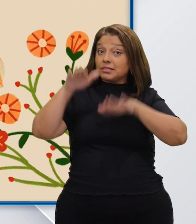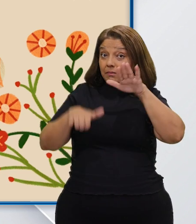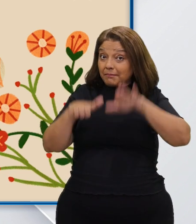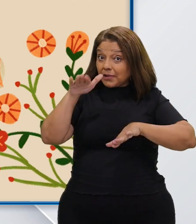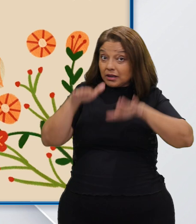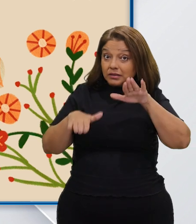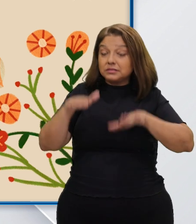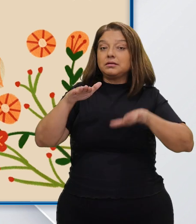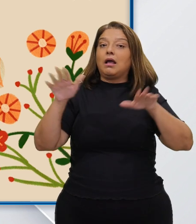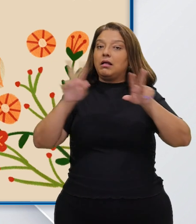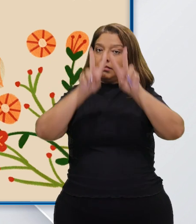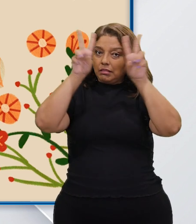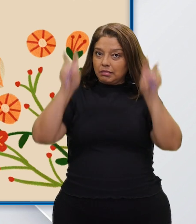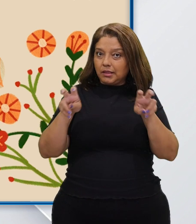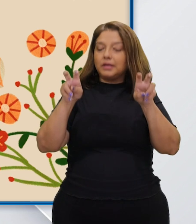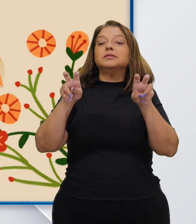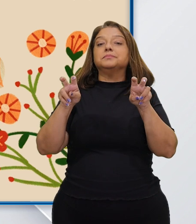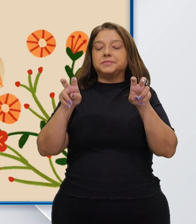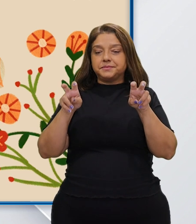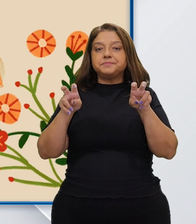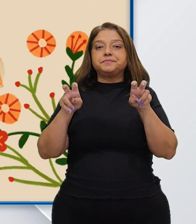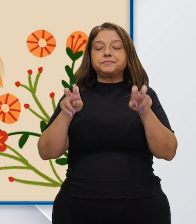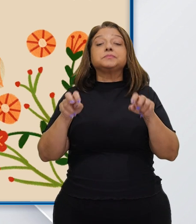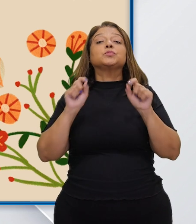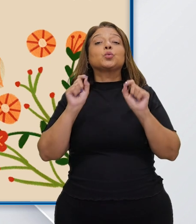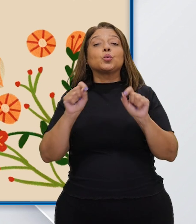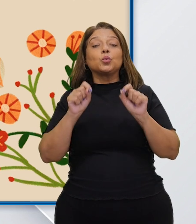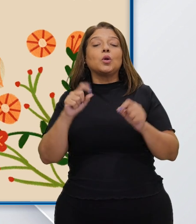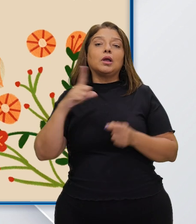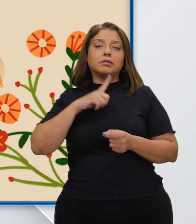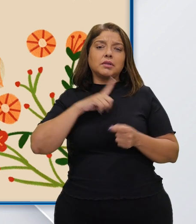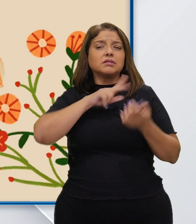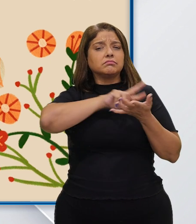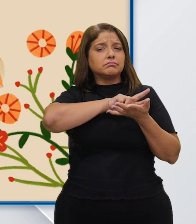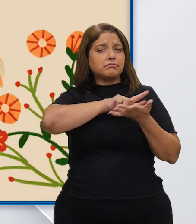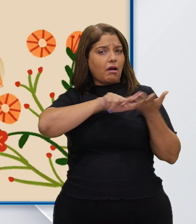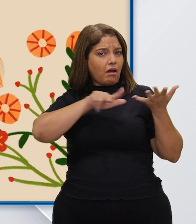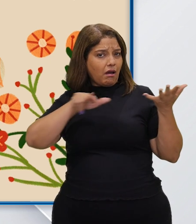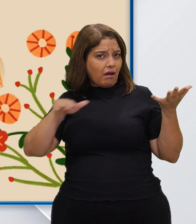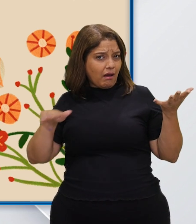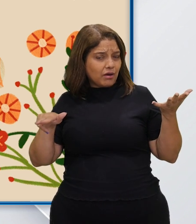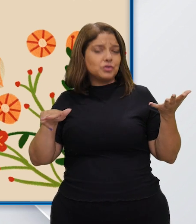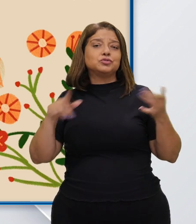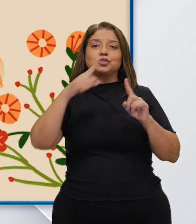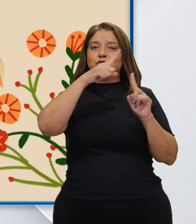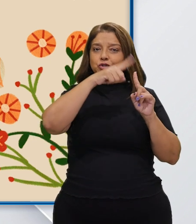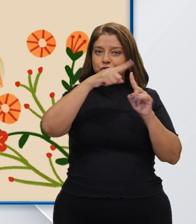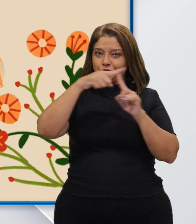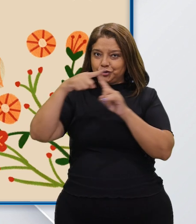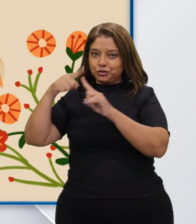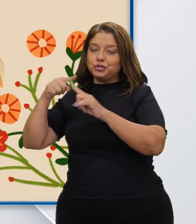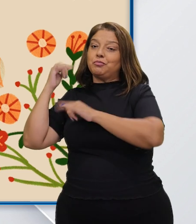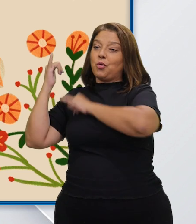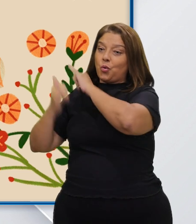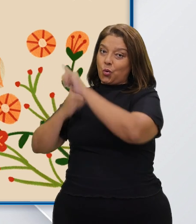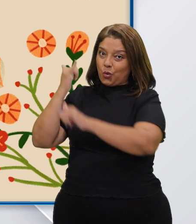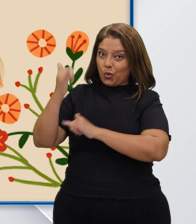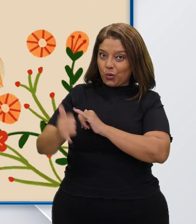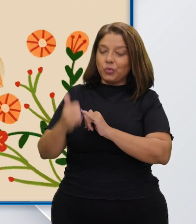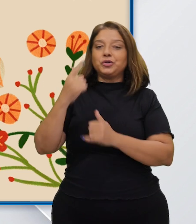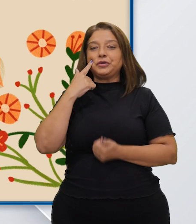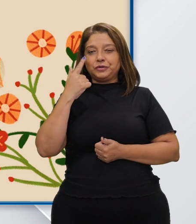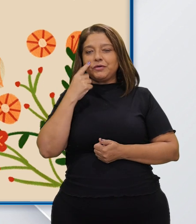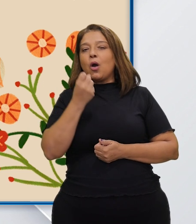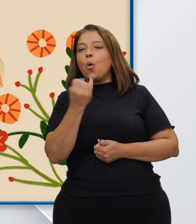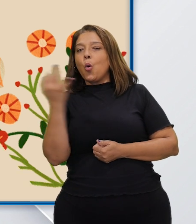Dependendo da temática explorada, há vários diversos tipos de contos. Vamos ver